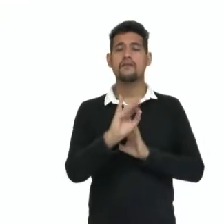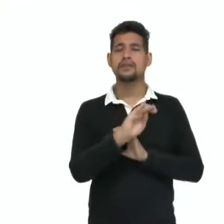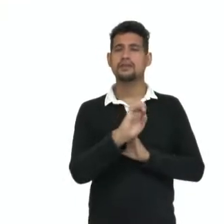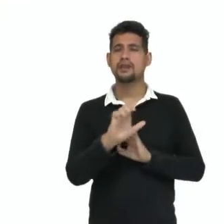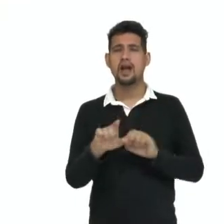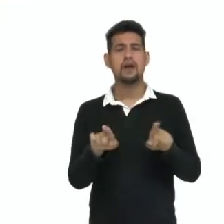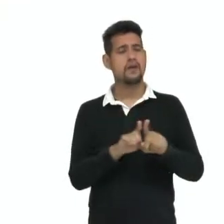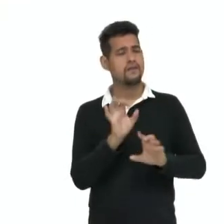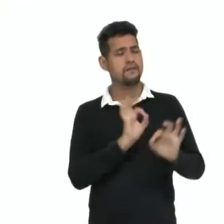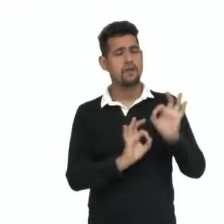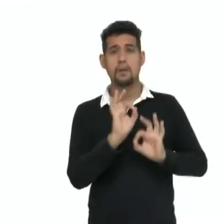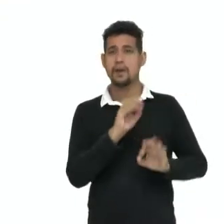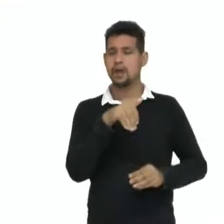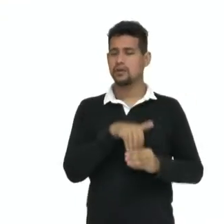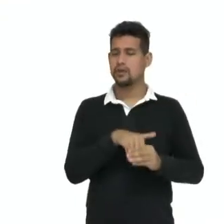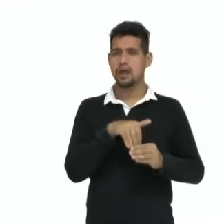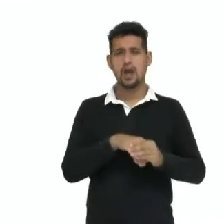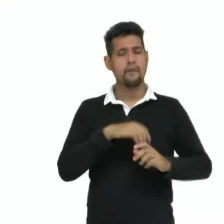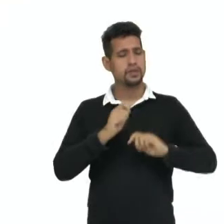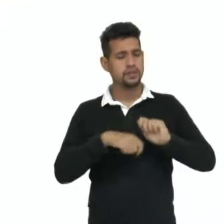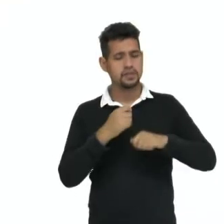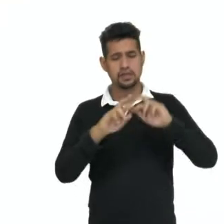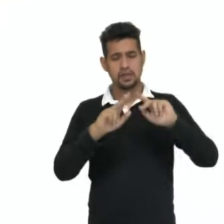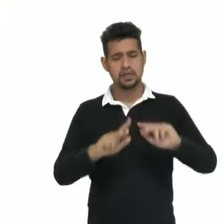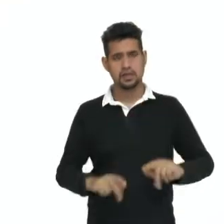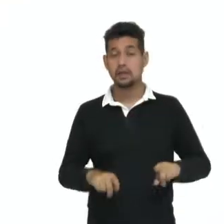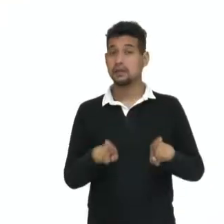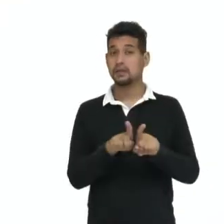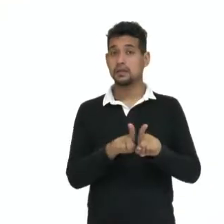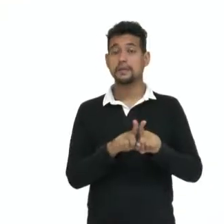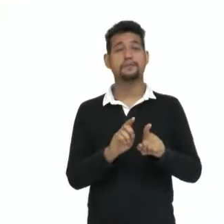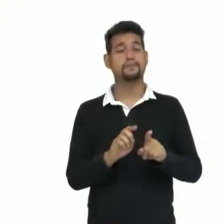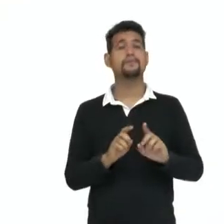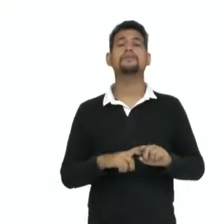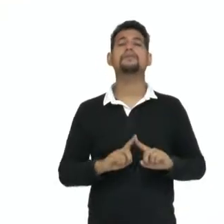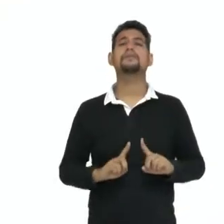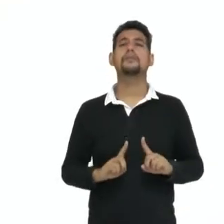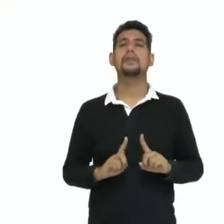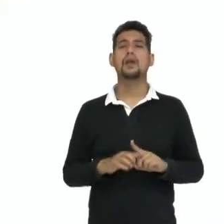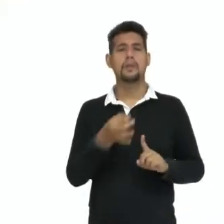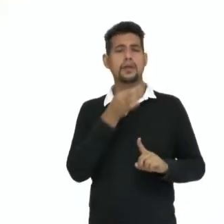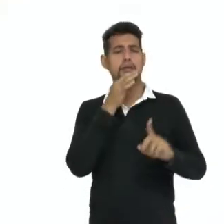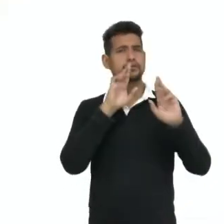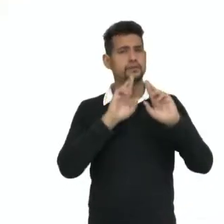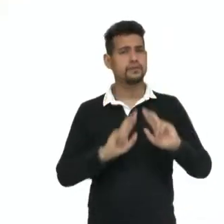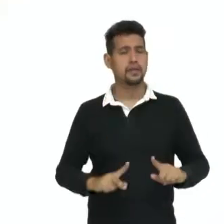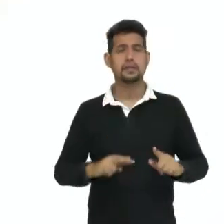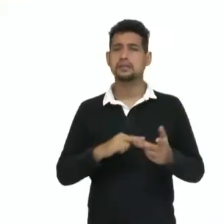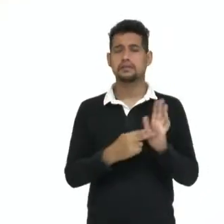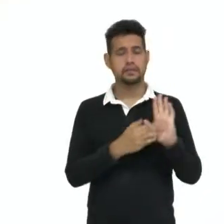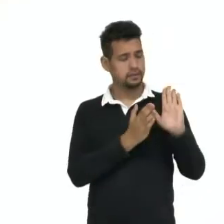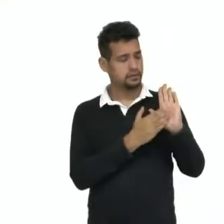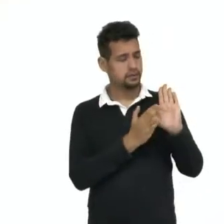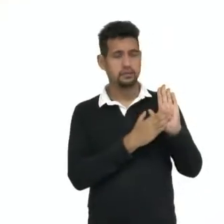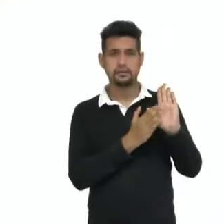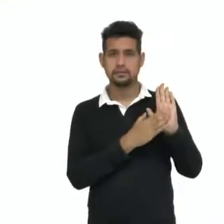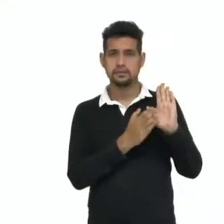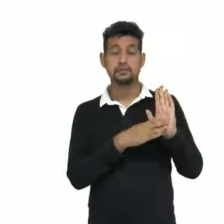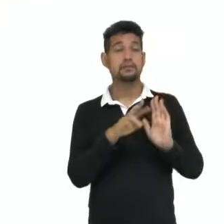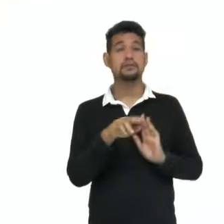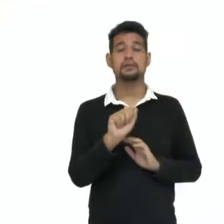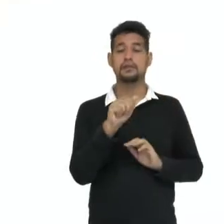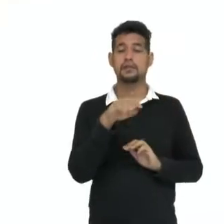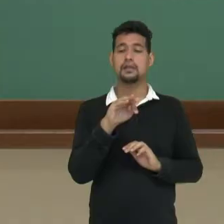reforma eleitoral, reforma administrativa e reforma educacional. A oposição enxergava essas propostas como uma antecâmara